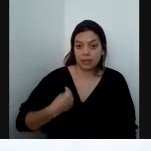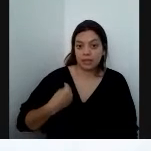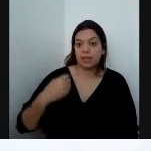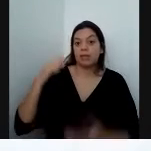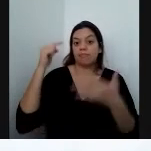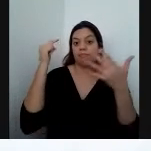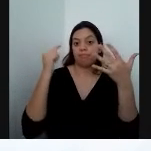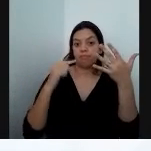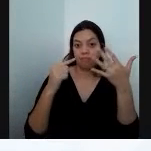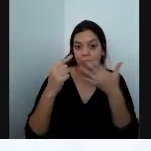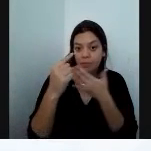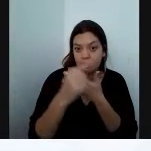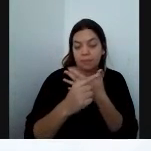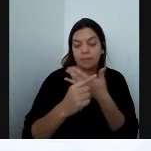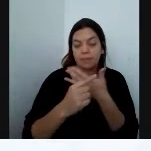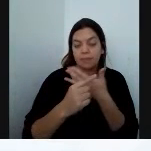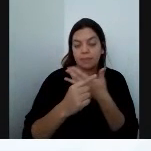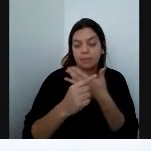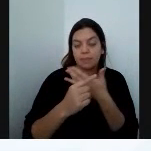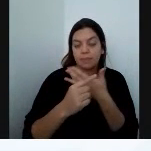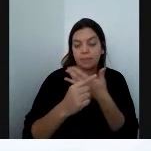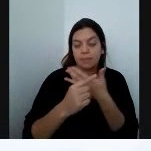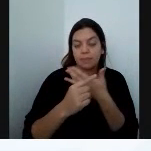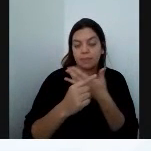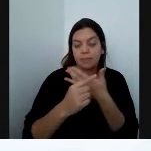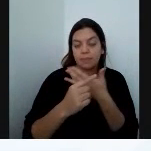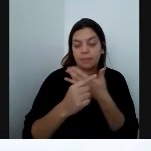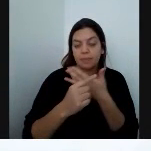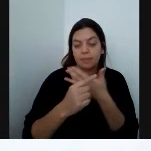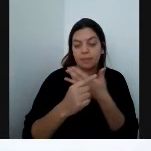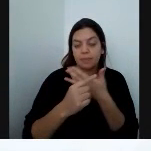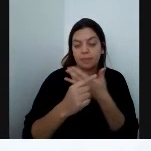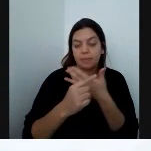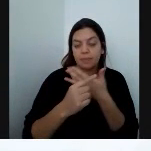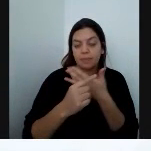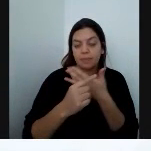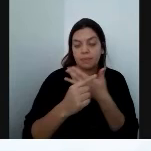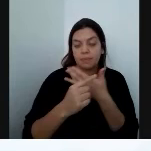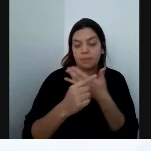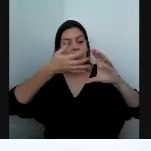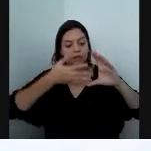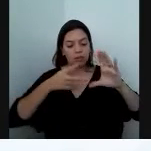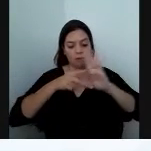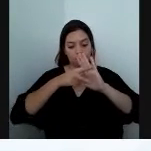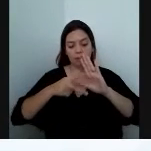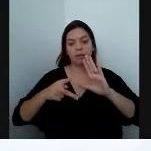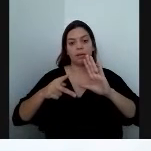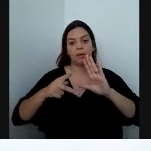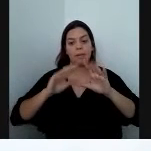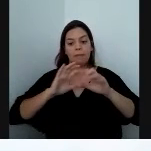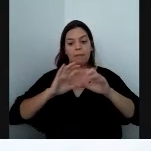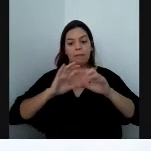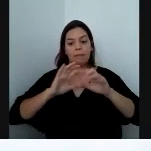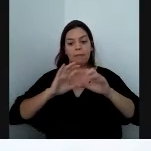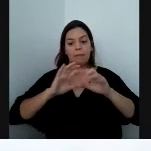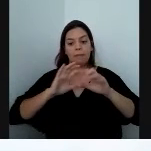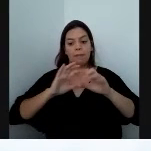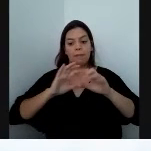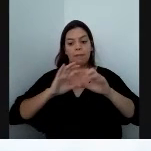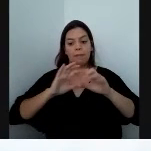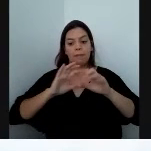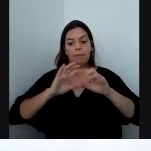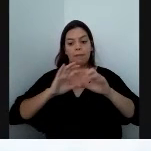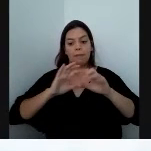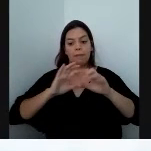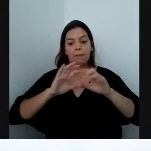trabalhador que está em casa, não é só a trabalhadora que está em casa. Você tem as tarefas domésticas que eles têm que lidar,